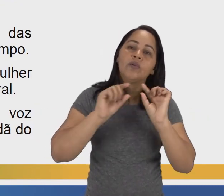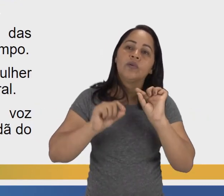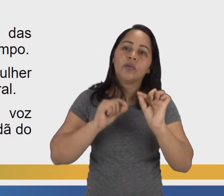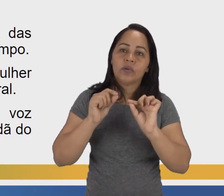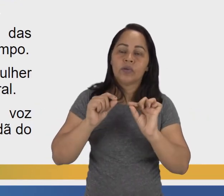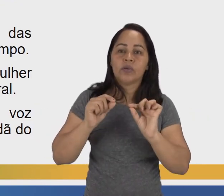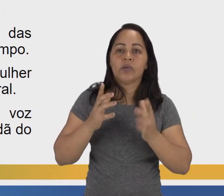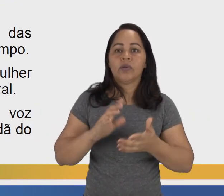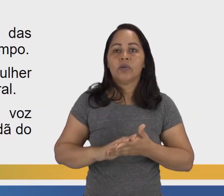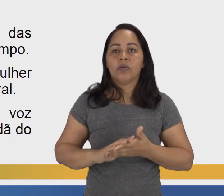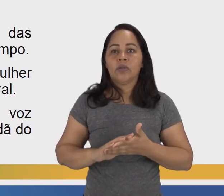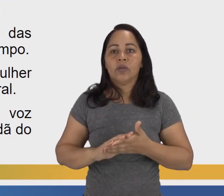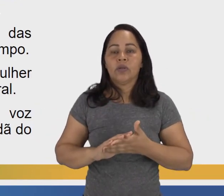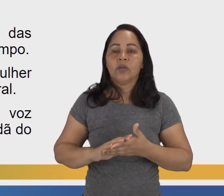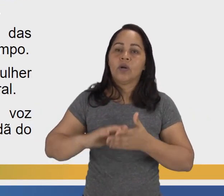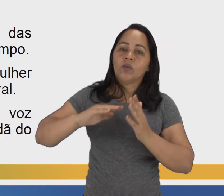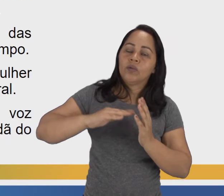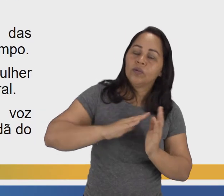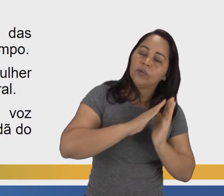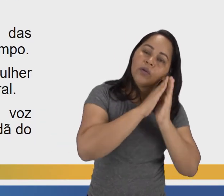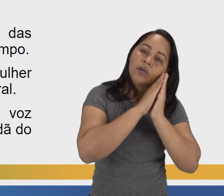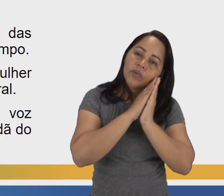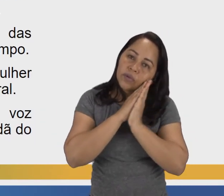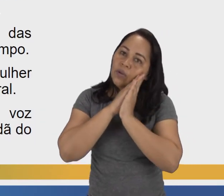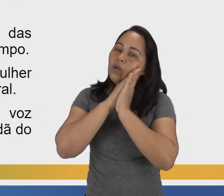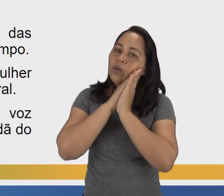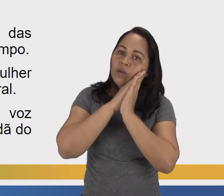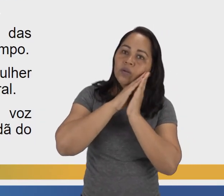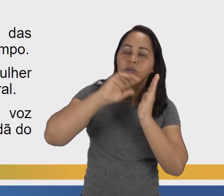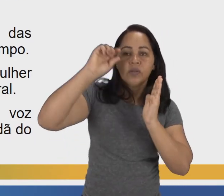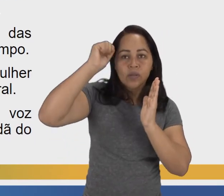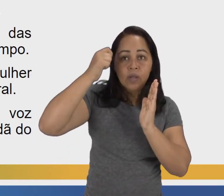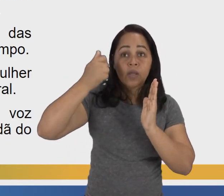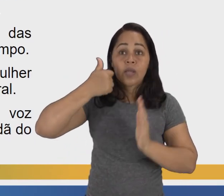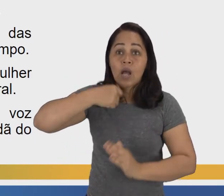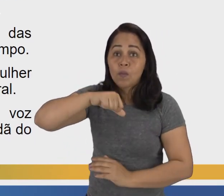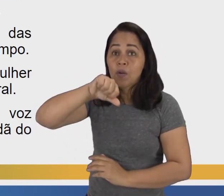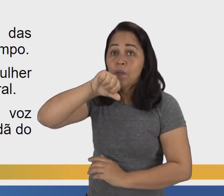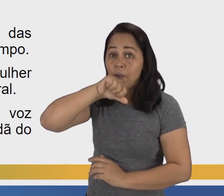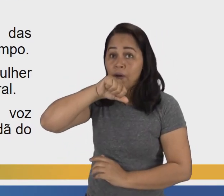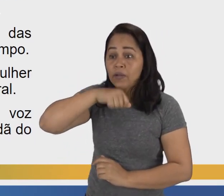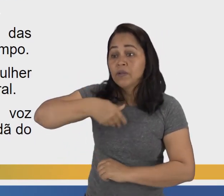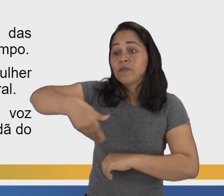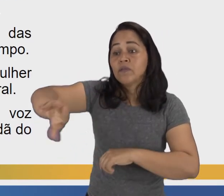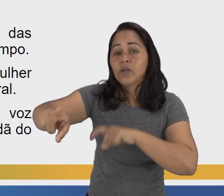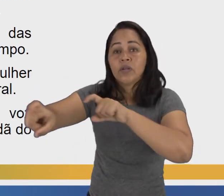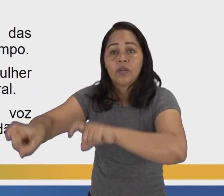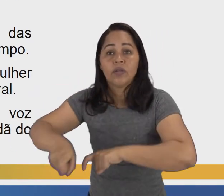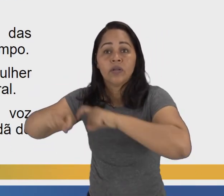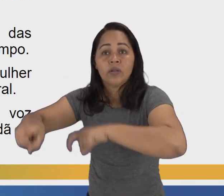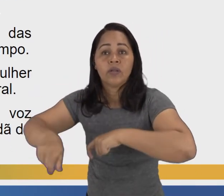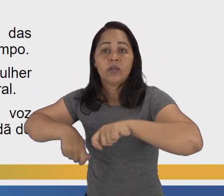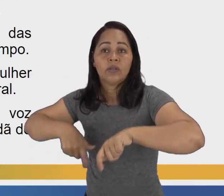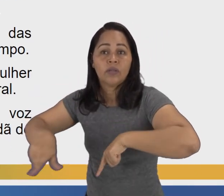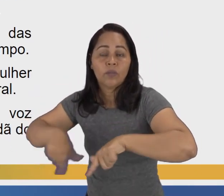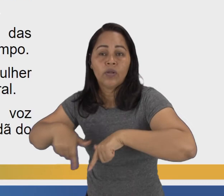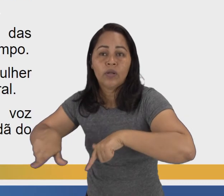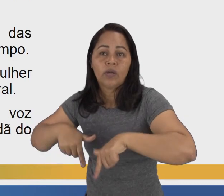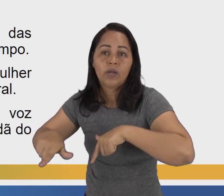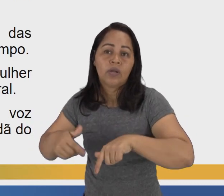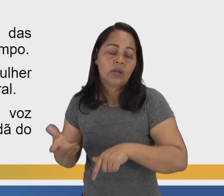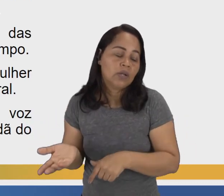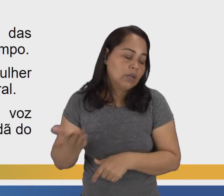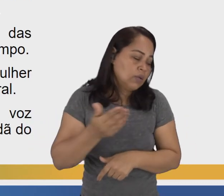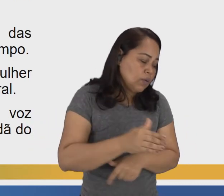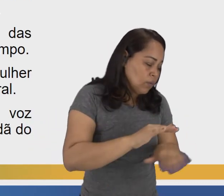Diz o seguinte: "Duerme, duerme, negrito, que tu mamá está en el campo. Negrito, te